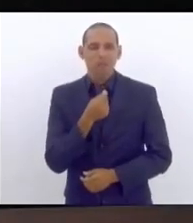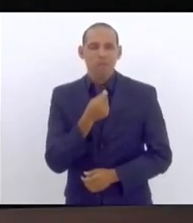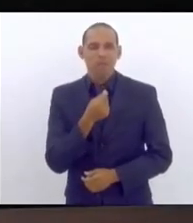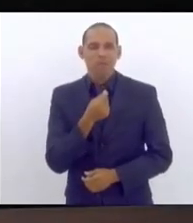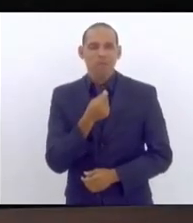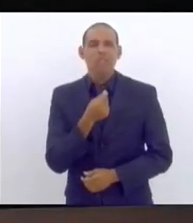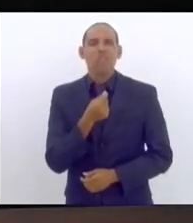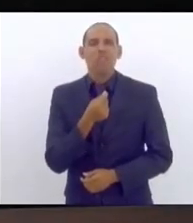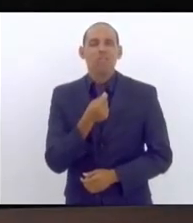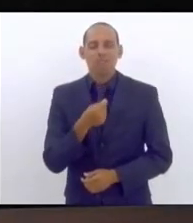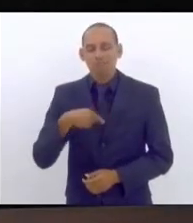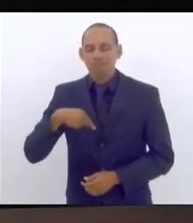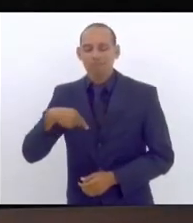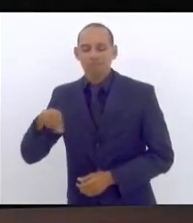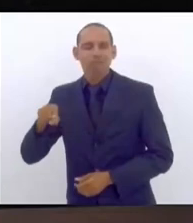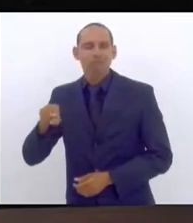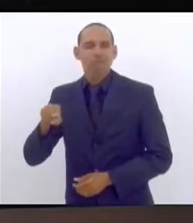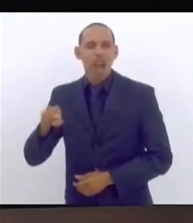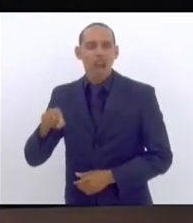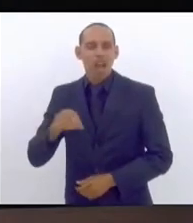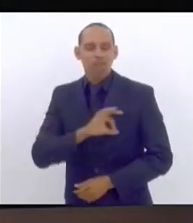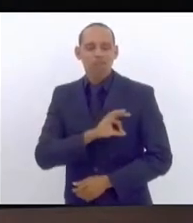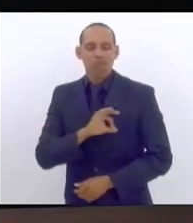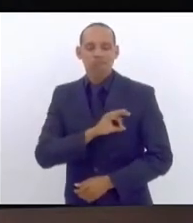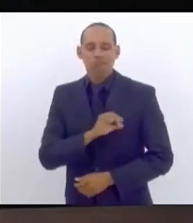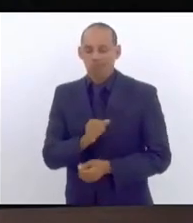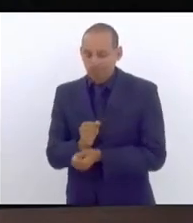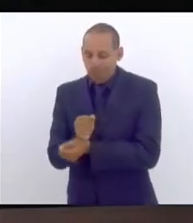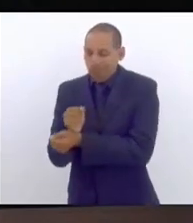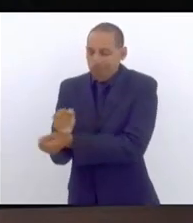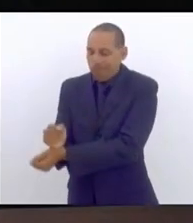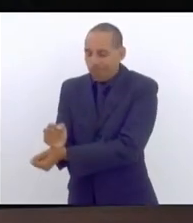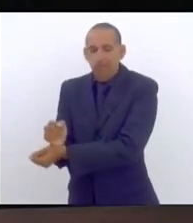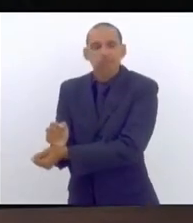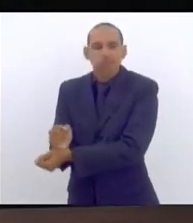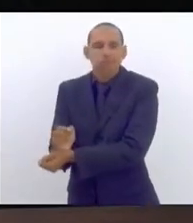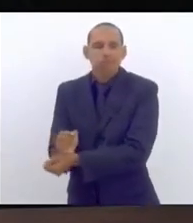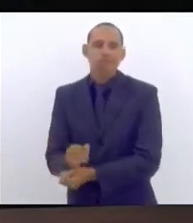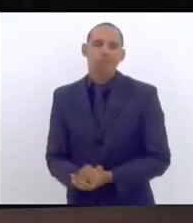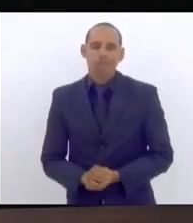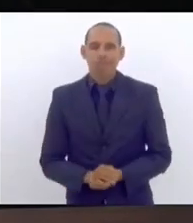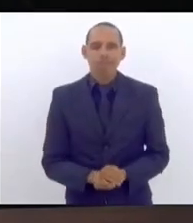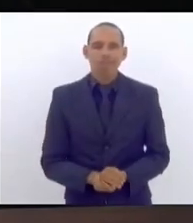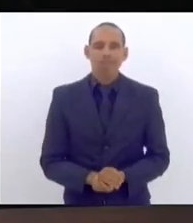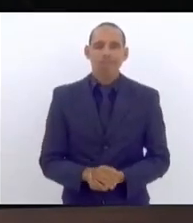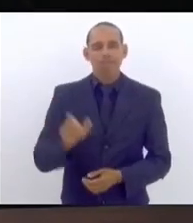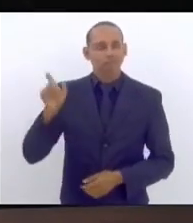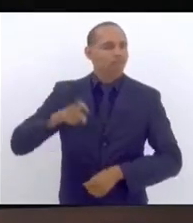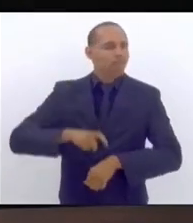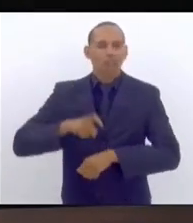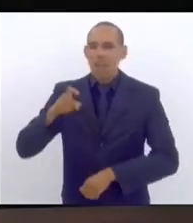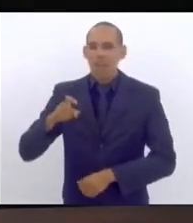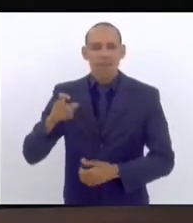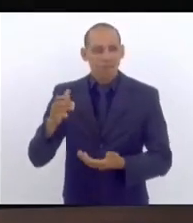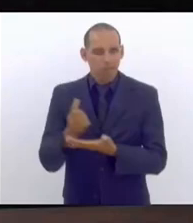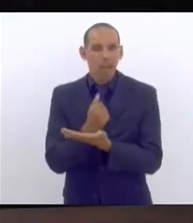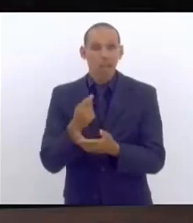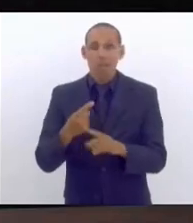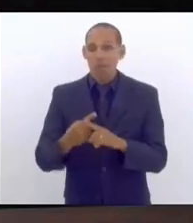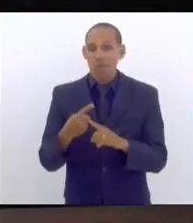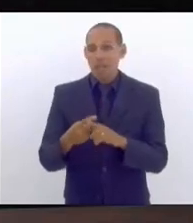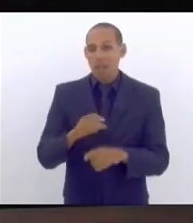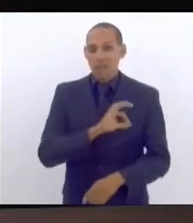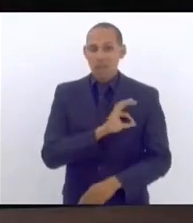o autor se entregou na cidade da polícia e teve então a solicitação, foi autuado em flagrante, porque a polícia não